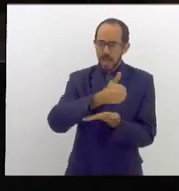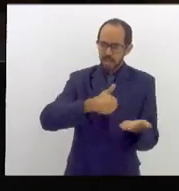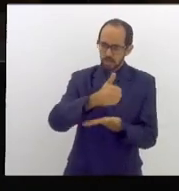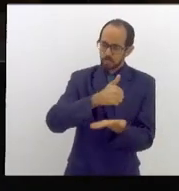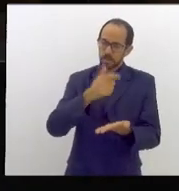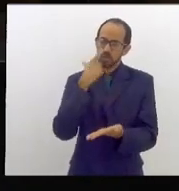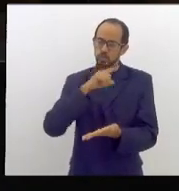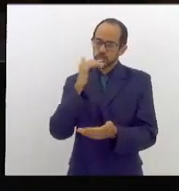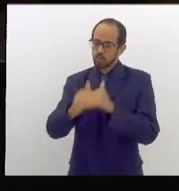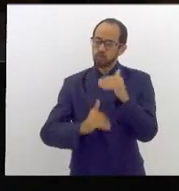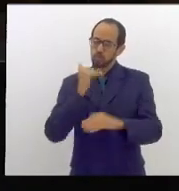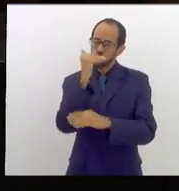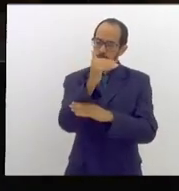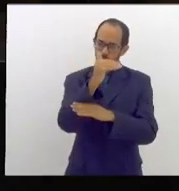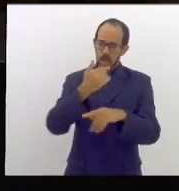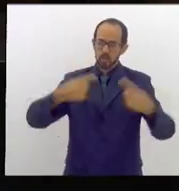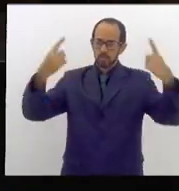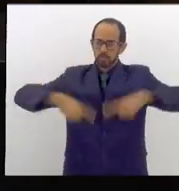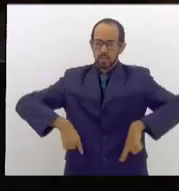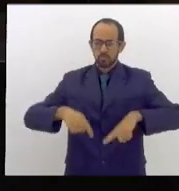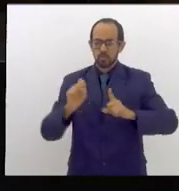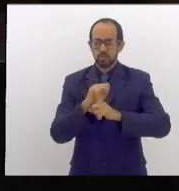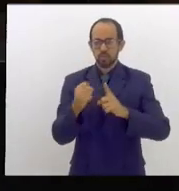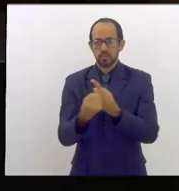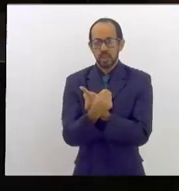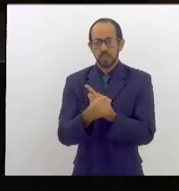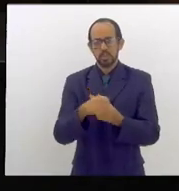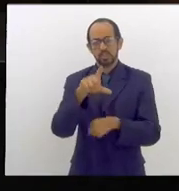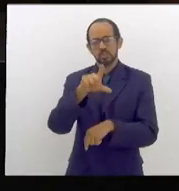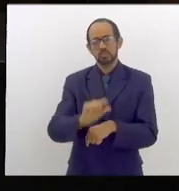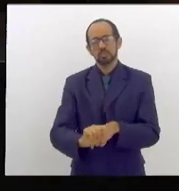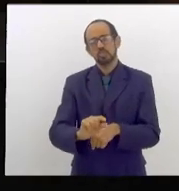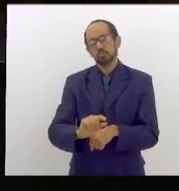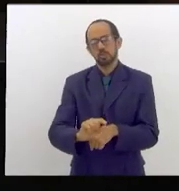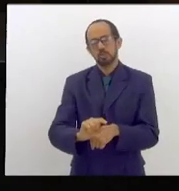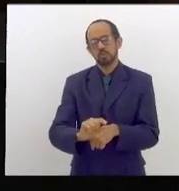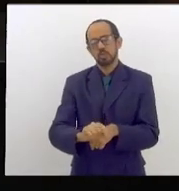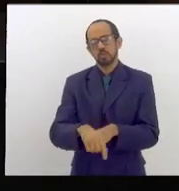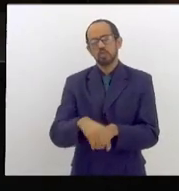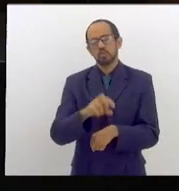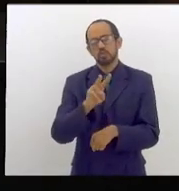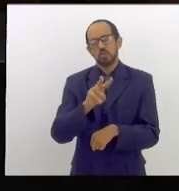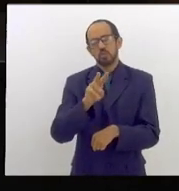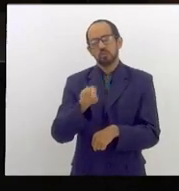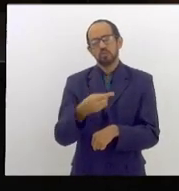os desafios colocados na nossa sociedade a gente teve uma redução de